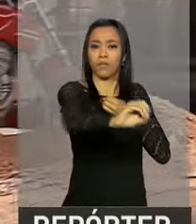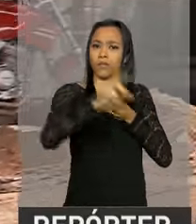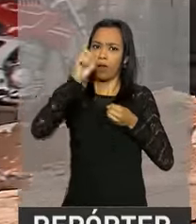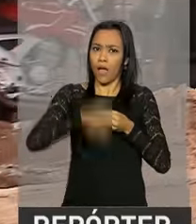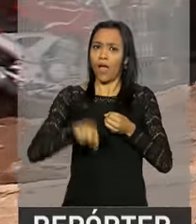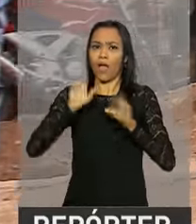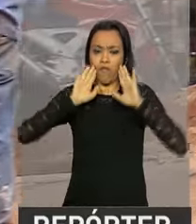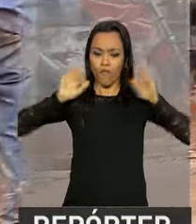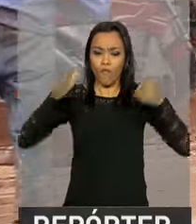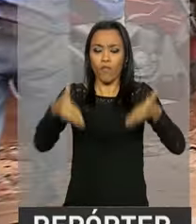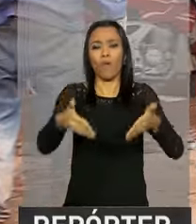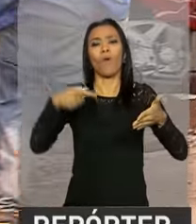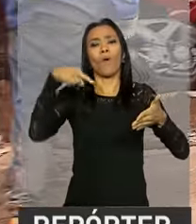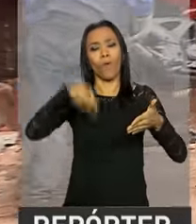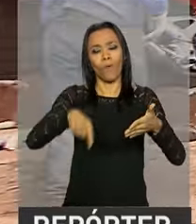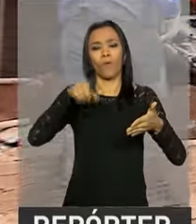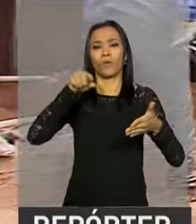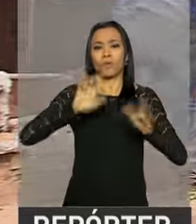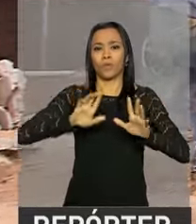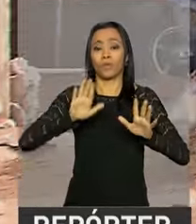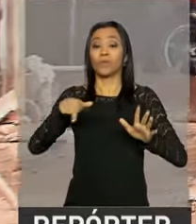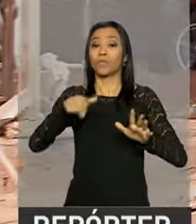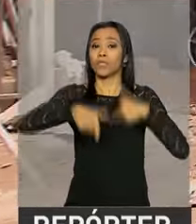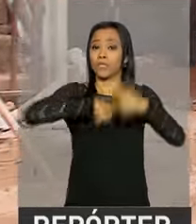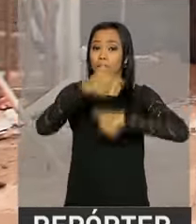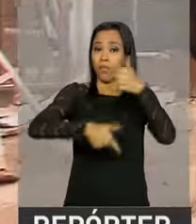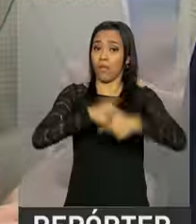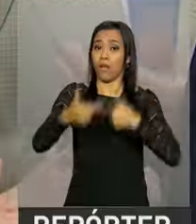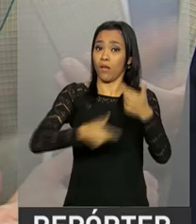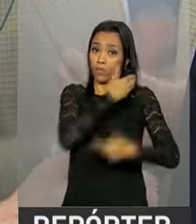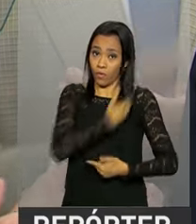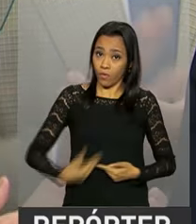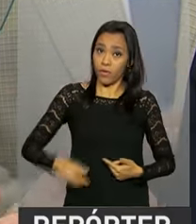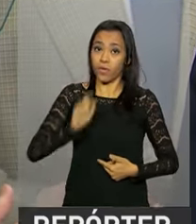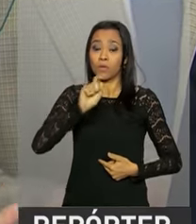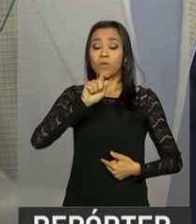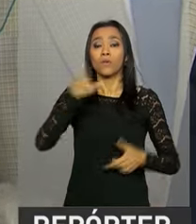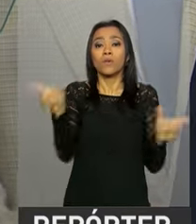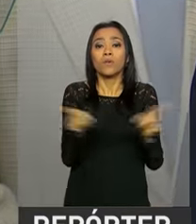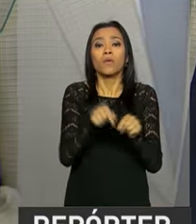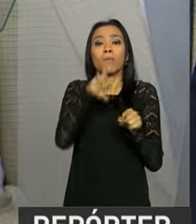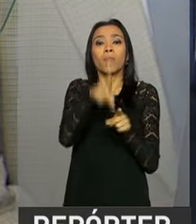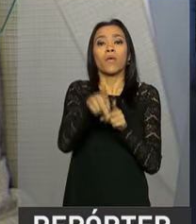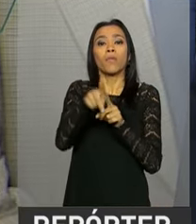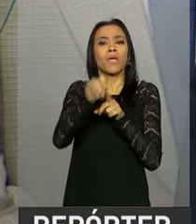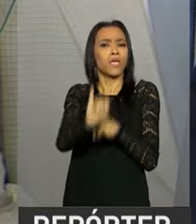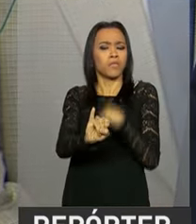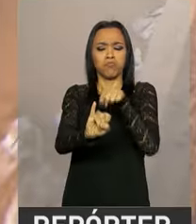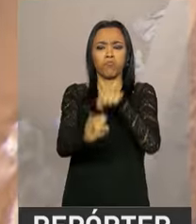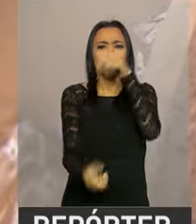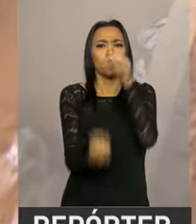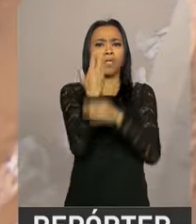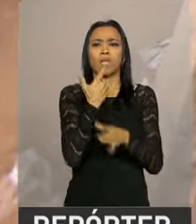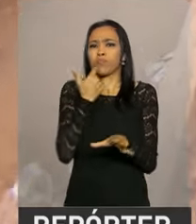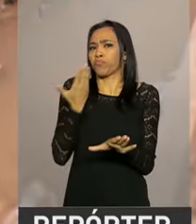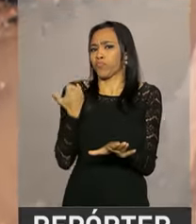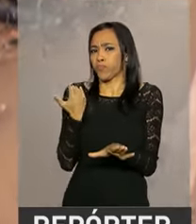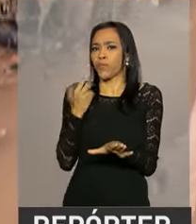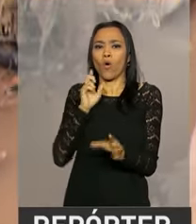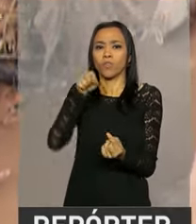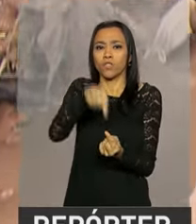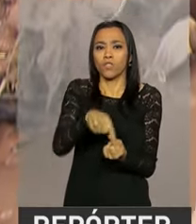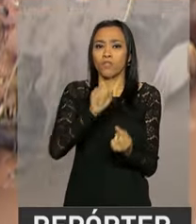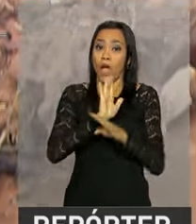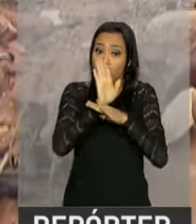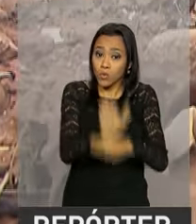focos do programa de parcerias de investimentos o PPI lançado recentemente pelo presidente Michel Temer para ajudar a